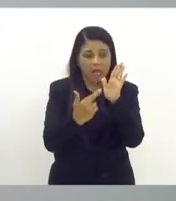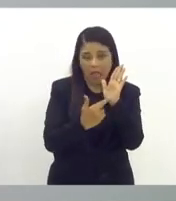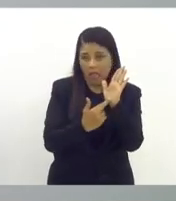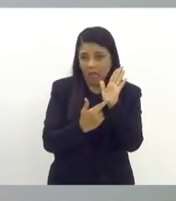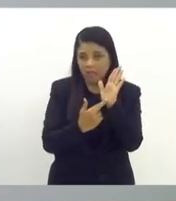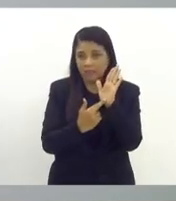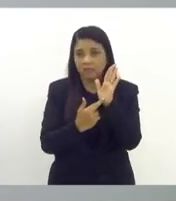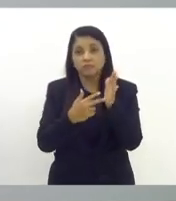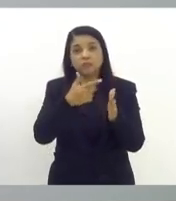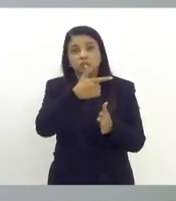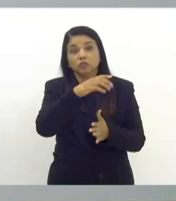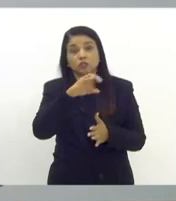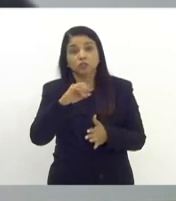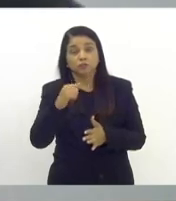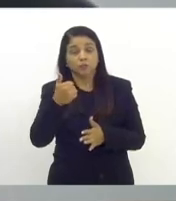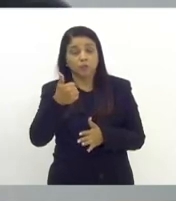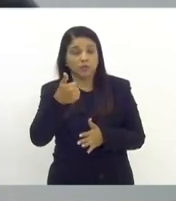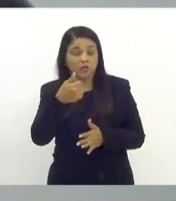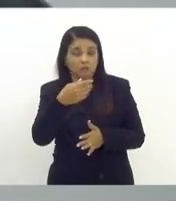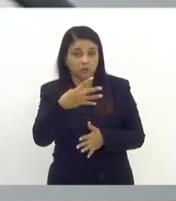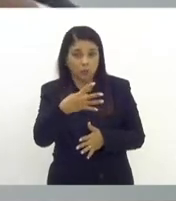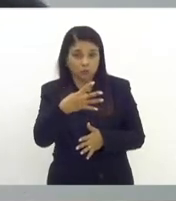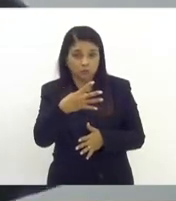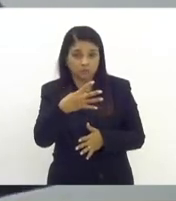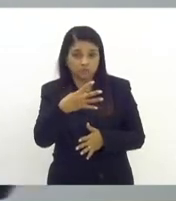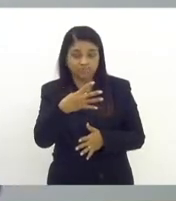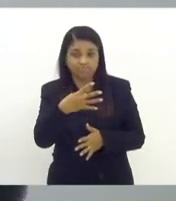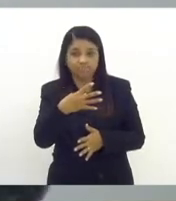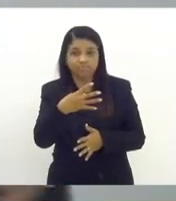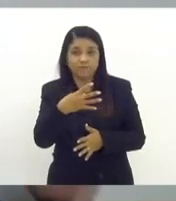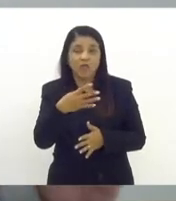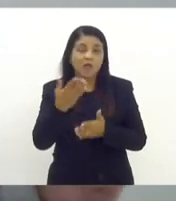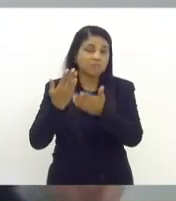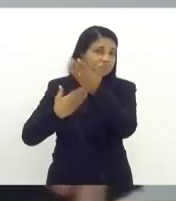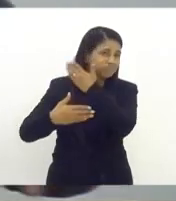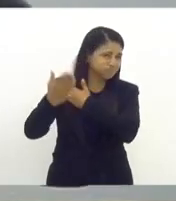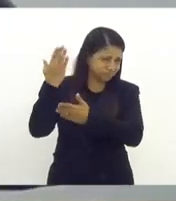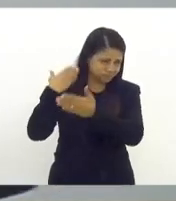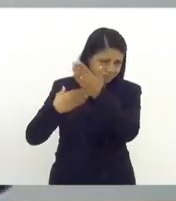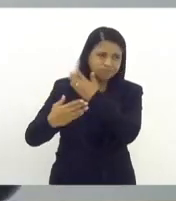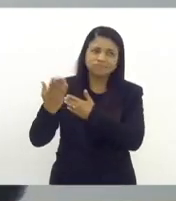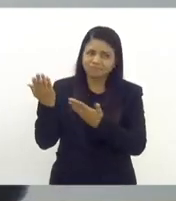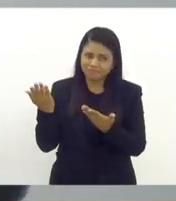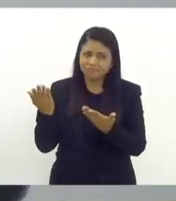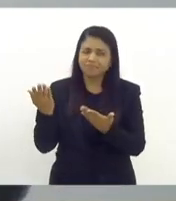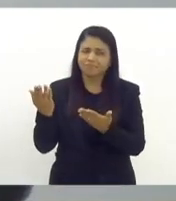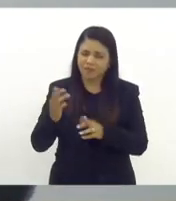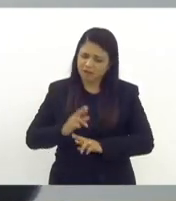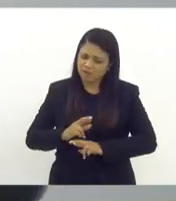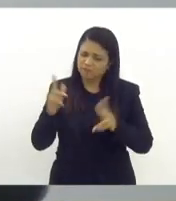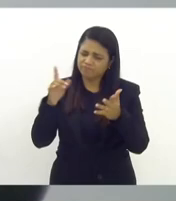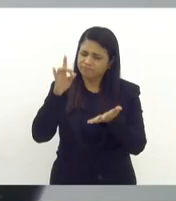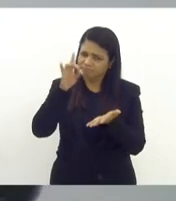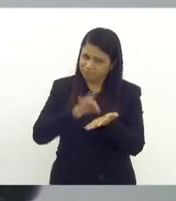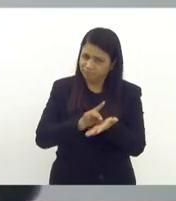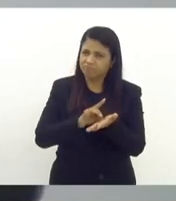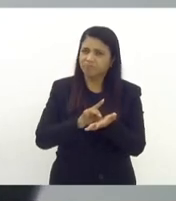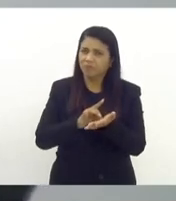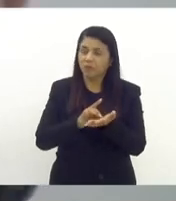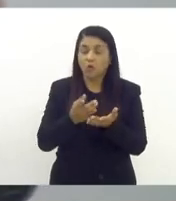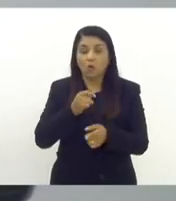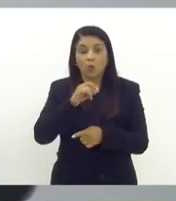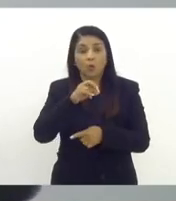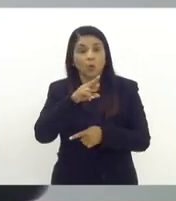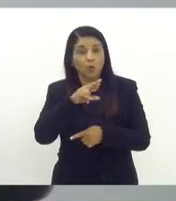quem dito em 2014 não não tivesse uma e até porque era outra época né gente então era outra realidade o Rio de Janeiro a gente sabe que